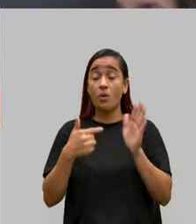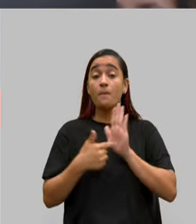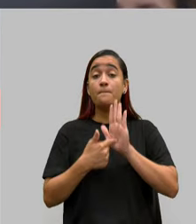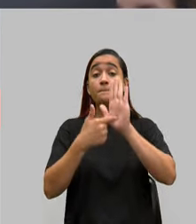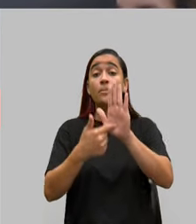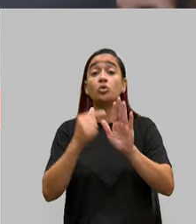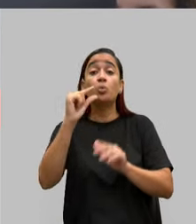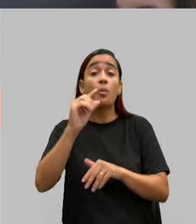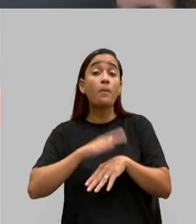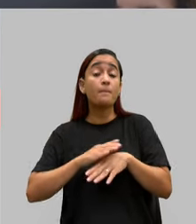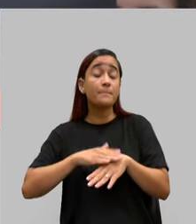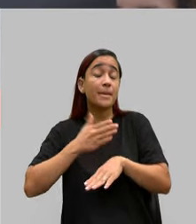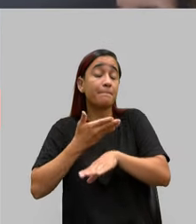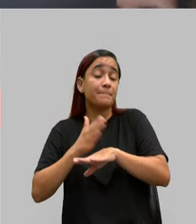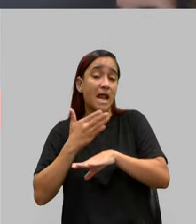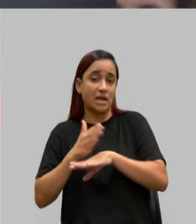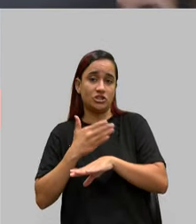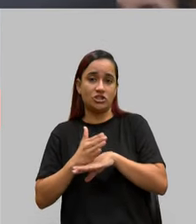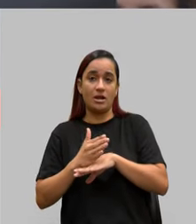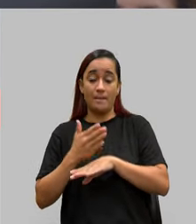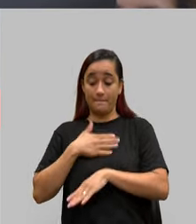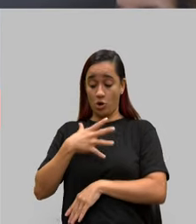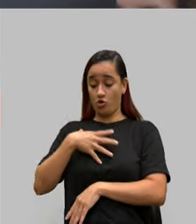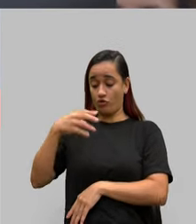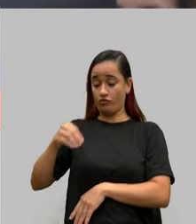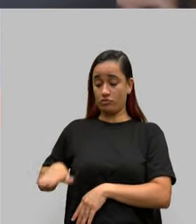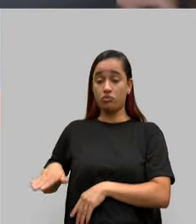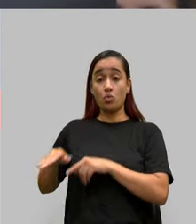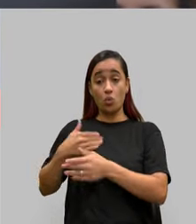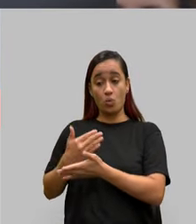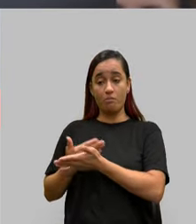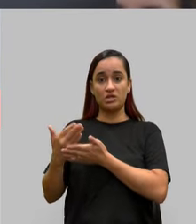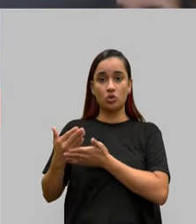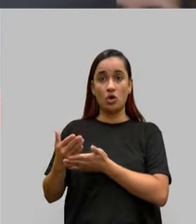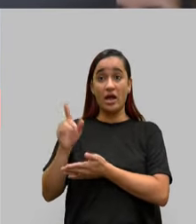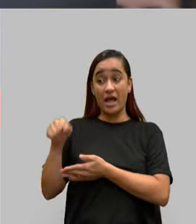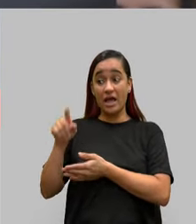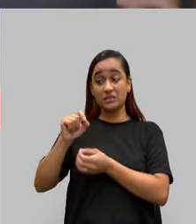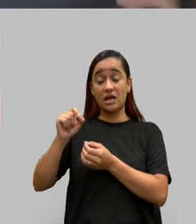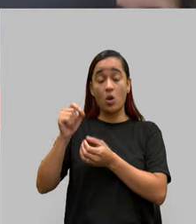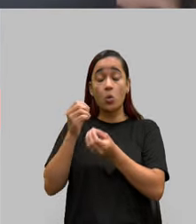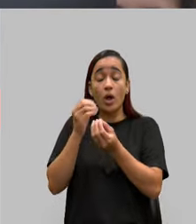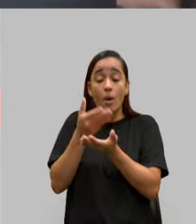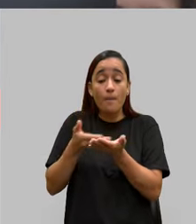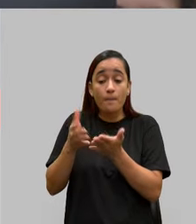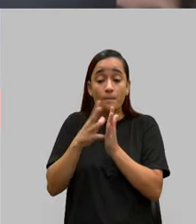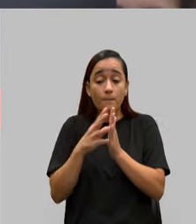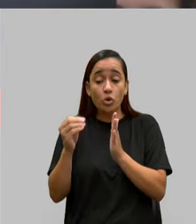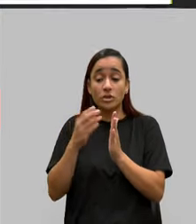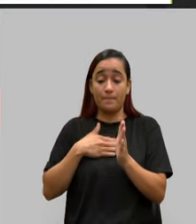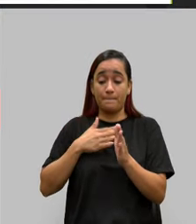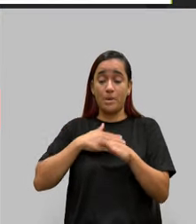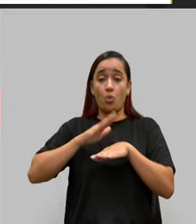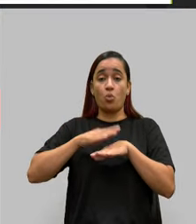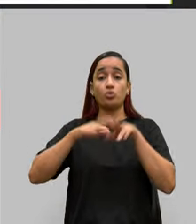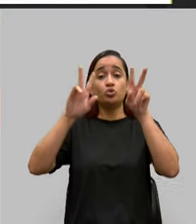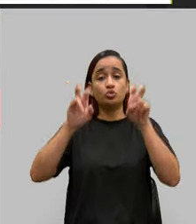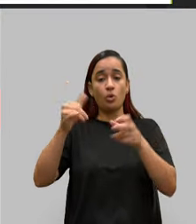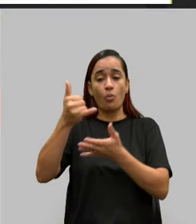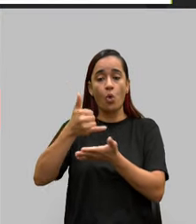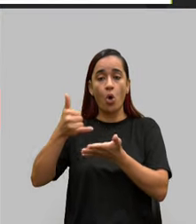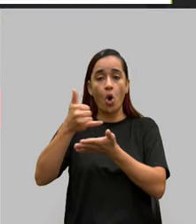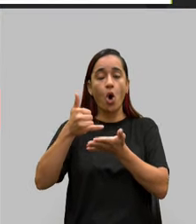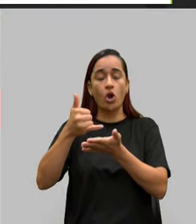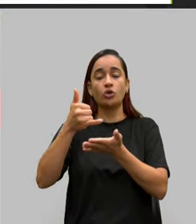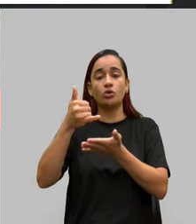prática que veio lá do meu filho Ben isso aí é uma receita minha sobre um óleo de cannabis E por que eu tô mostrando essa receita porque no pé dela